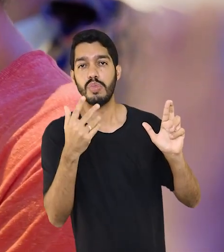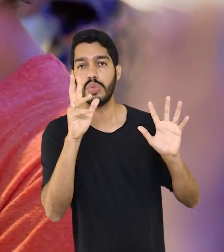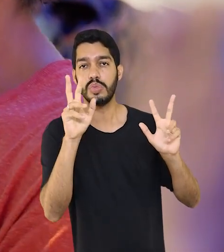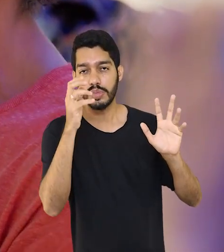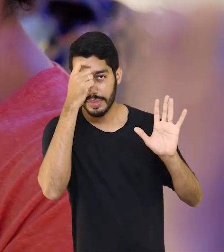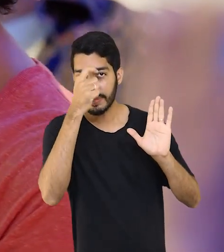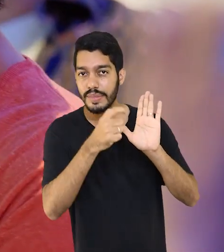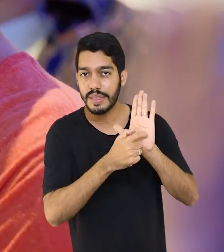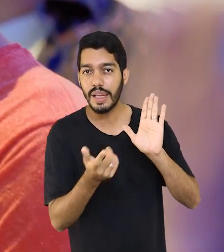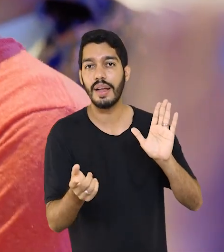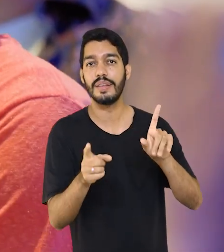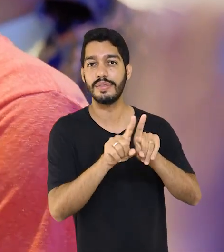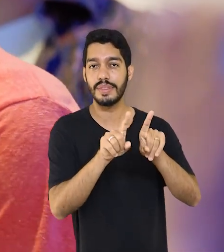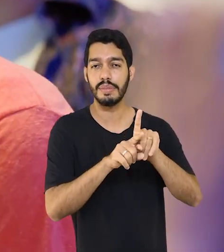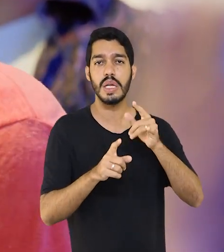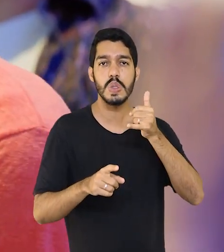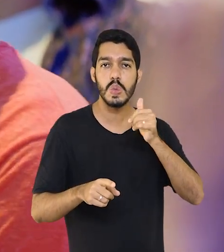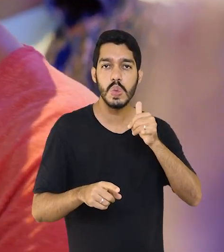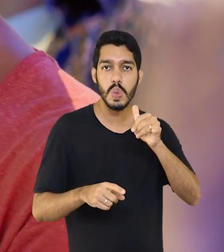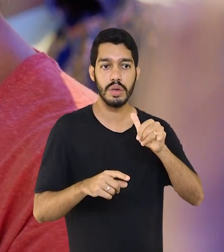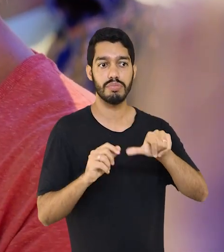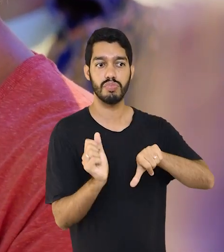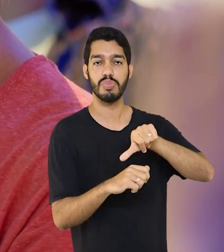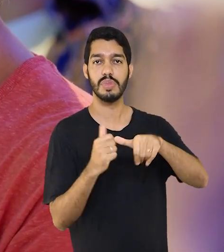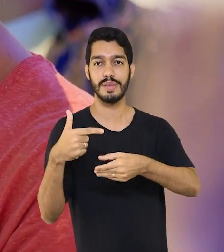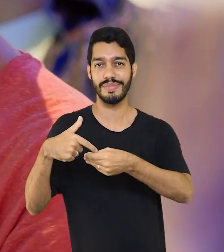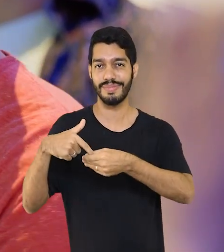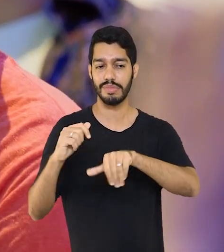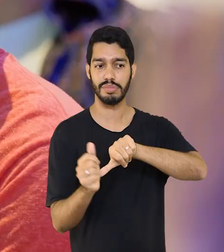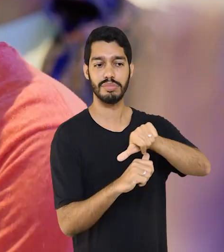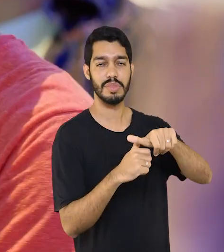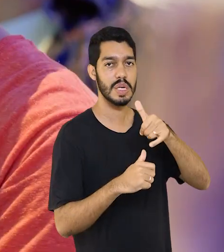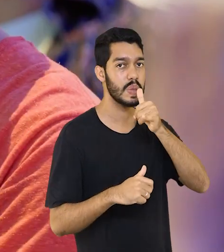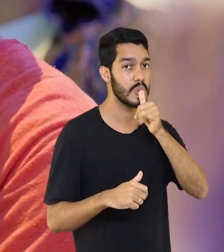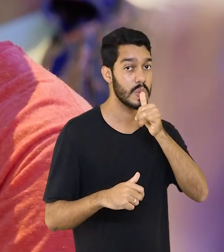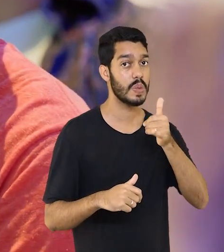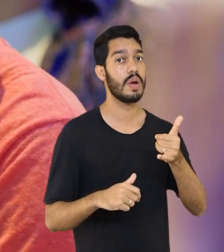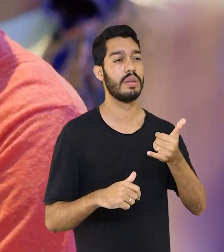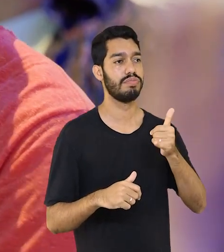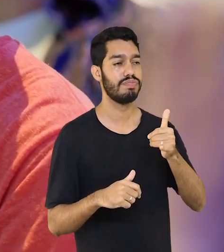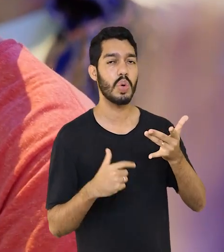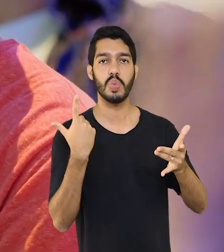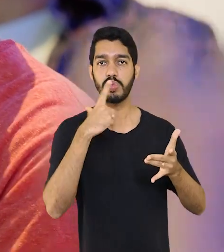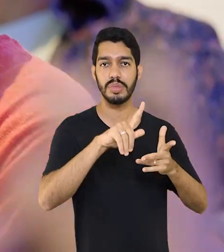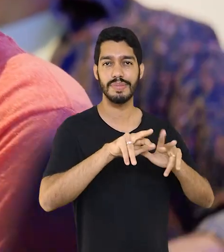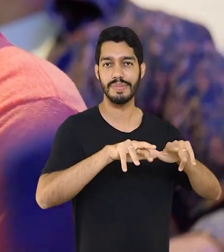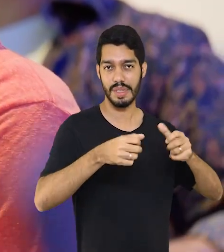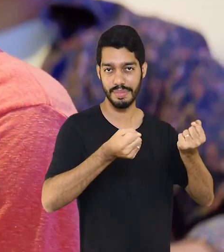sobre inteligência artificial, sobre a eletrificação do transporte público, do transporte em